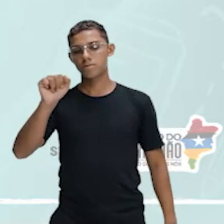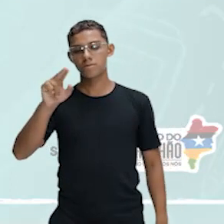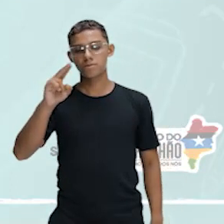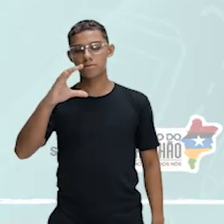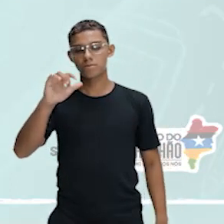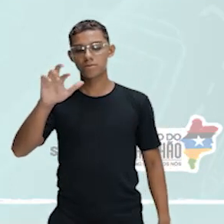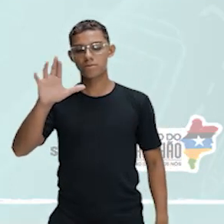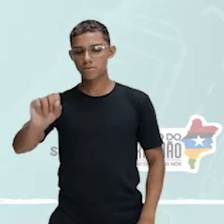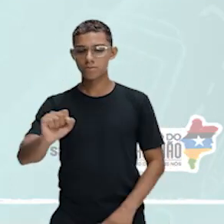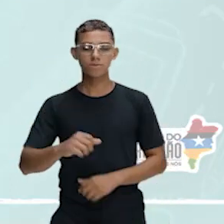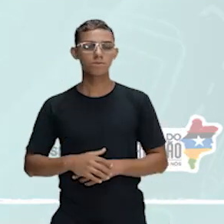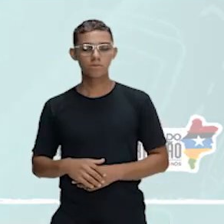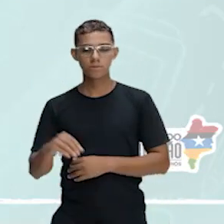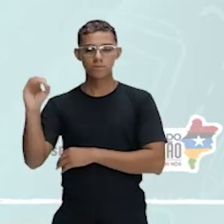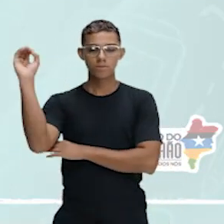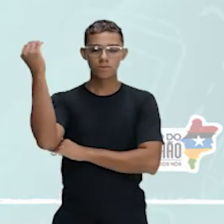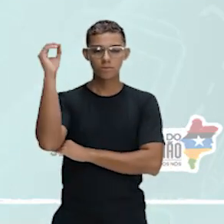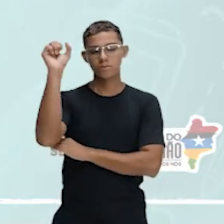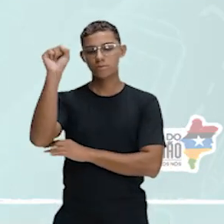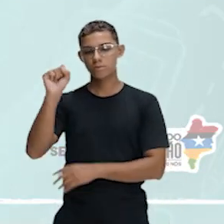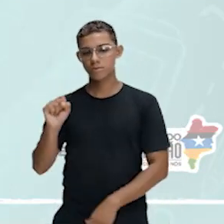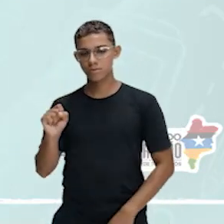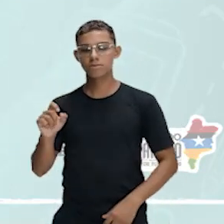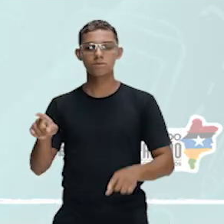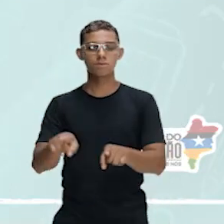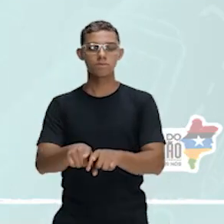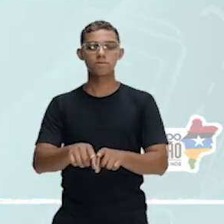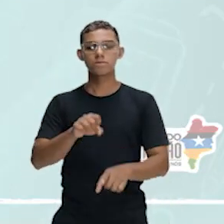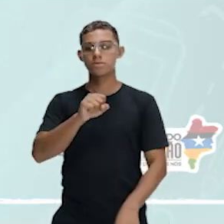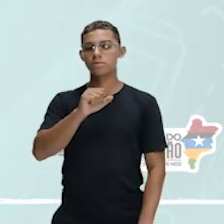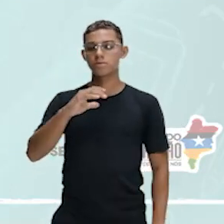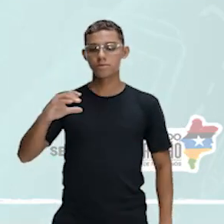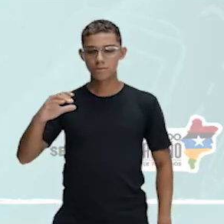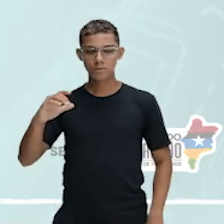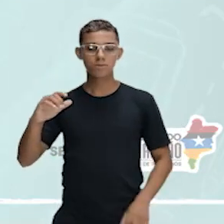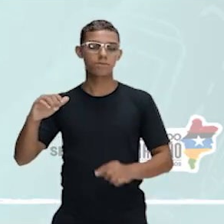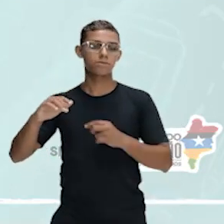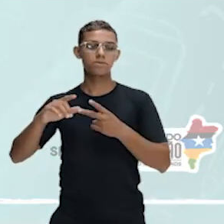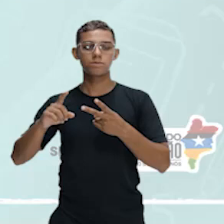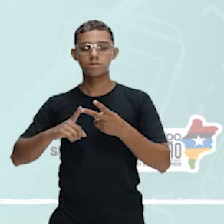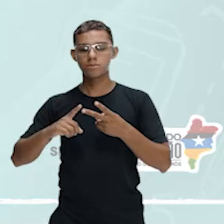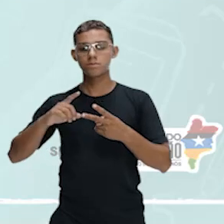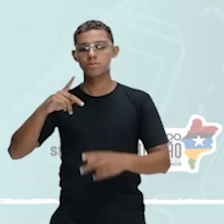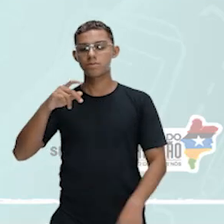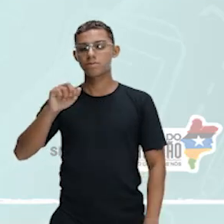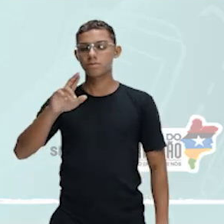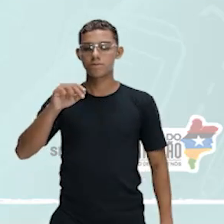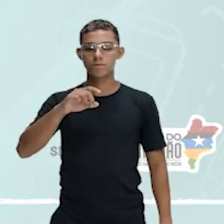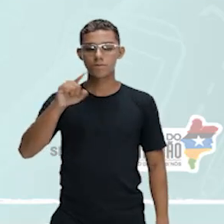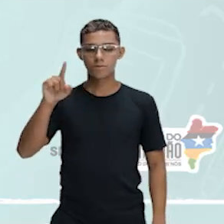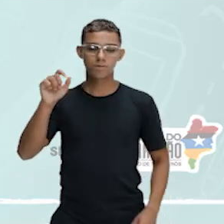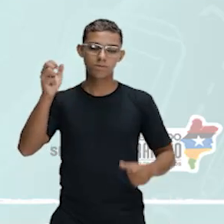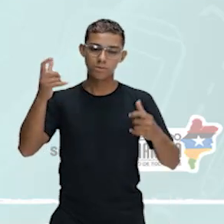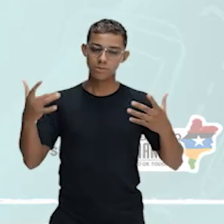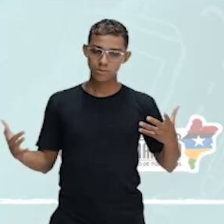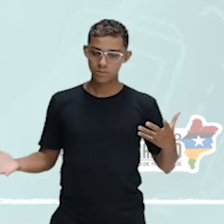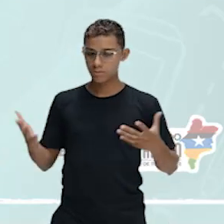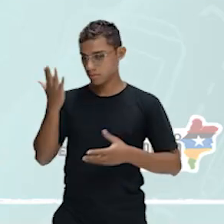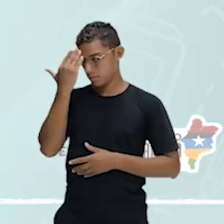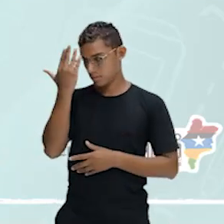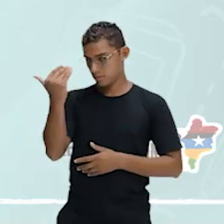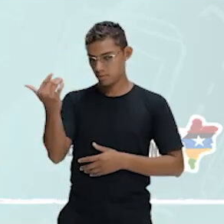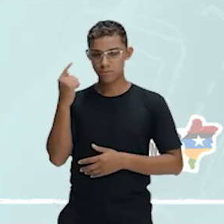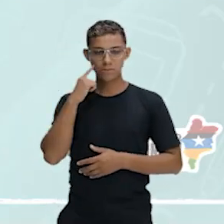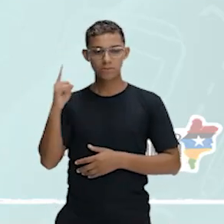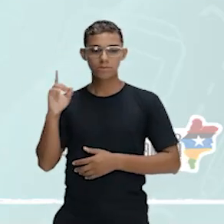fica entre o Rio Grande do Sul, Santa Catarina e Paraná. É conhecido como floresta, ela vai pertencer ao